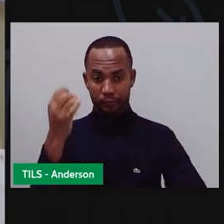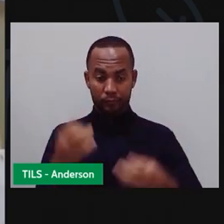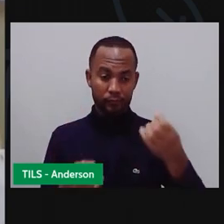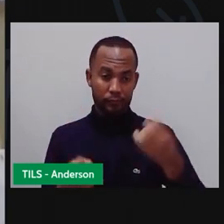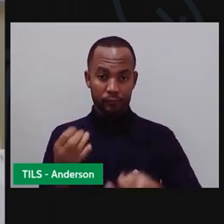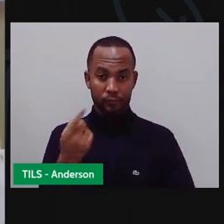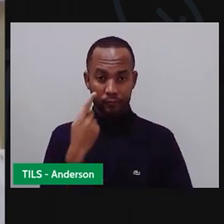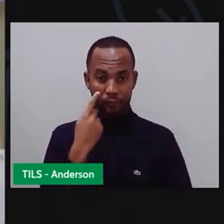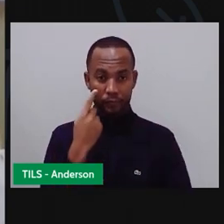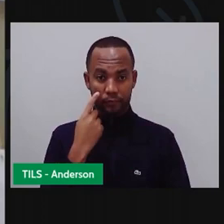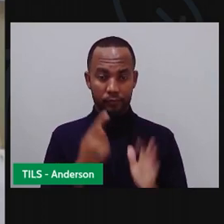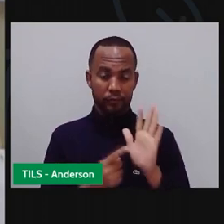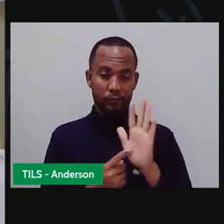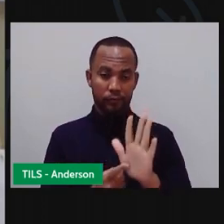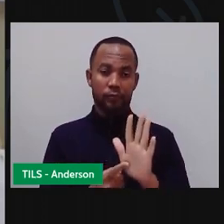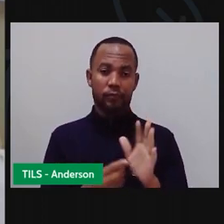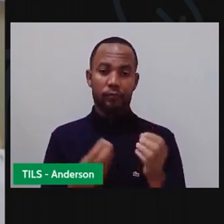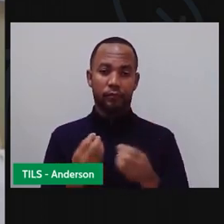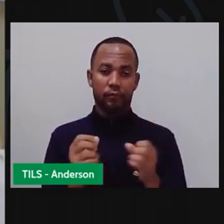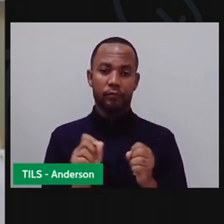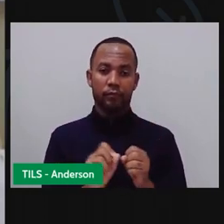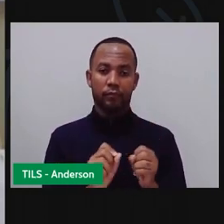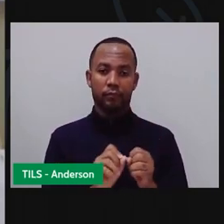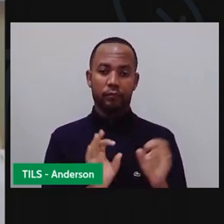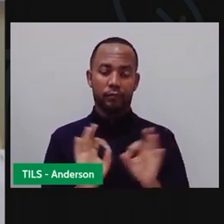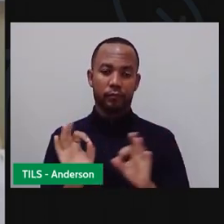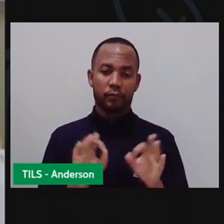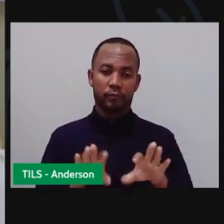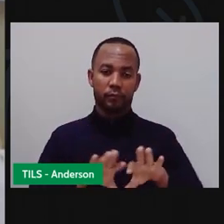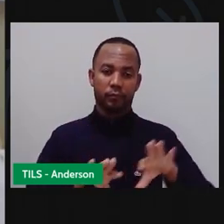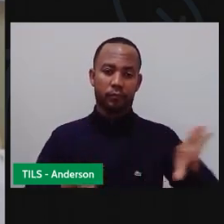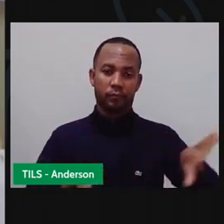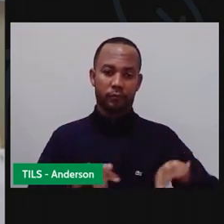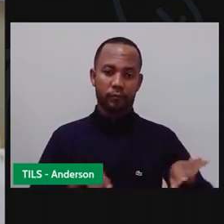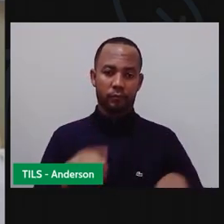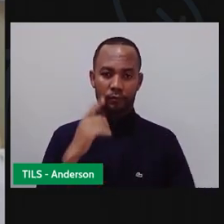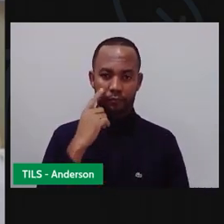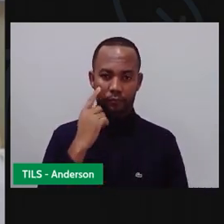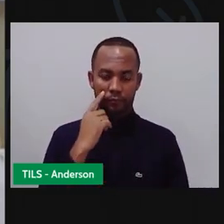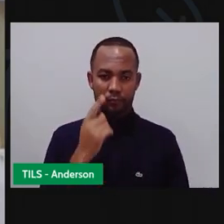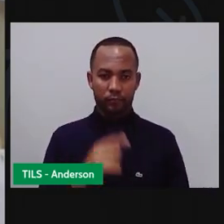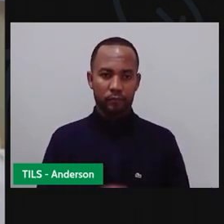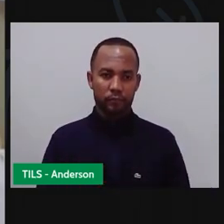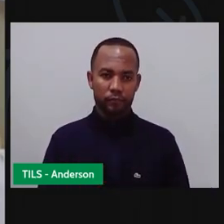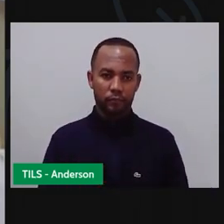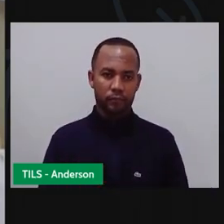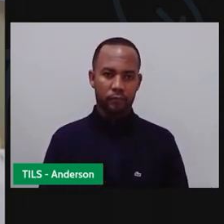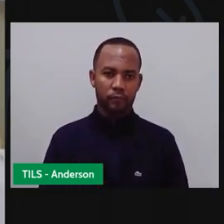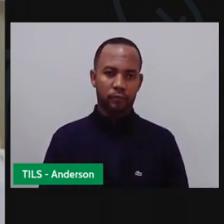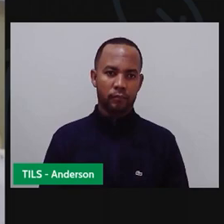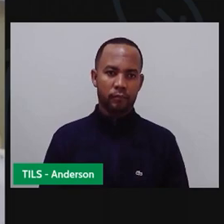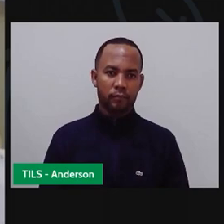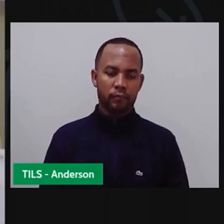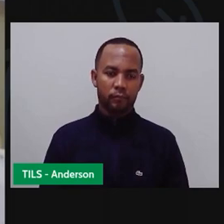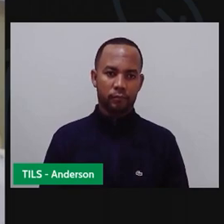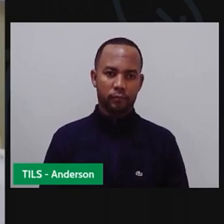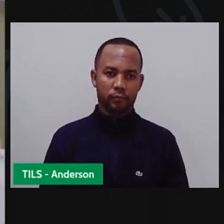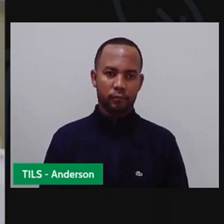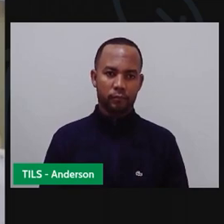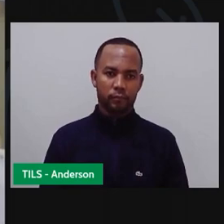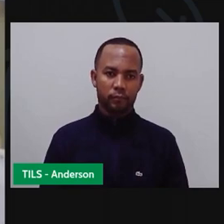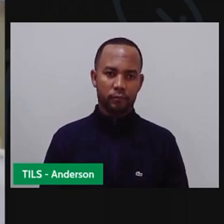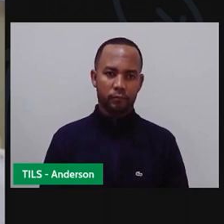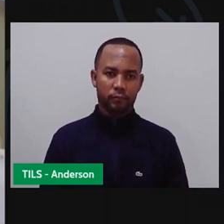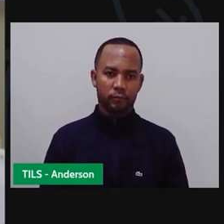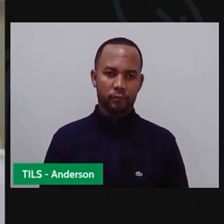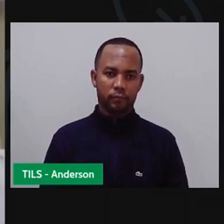o ábaco Pois vamos construir aqui né vou separar aqui com aba E para isso né a problema Diferente de vocês